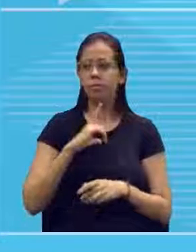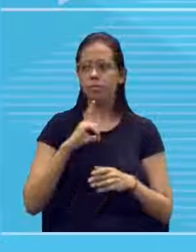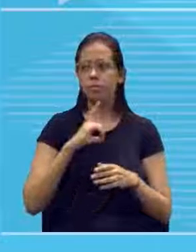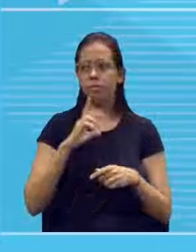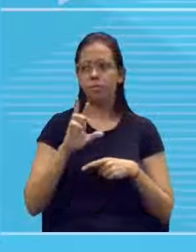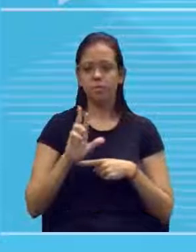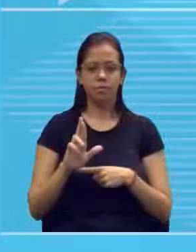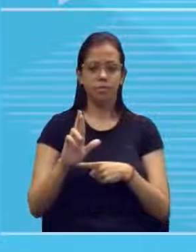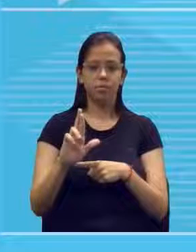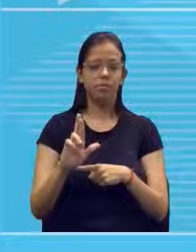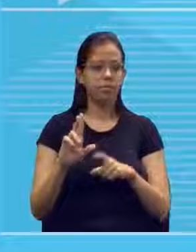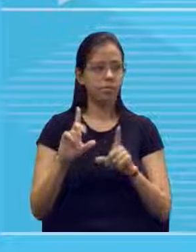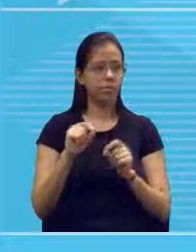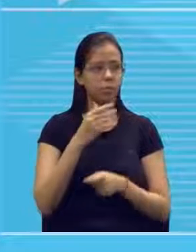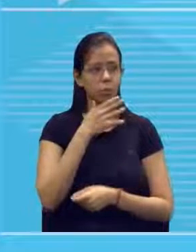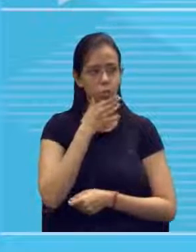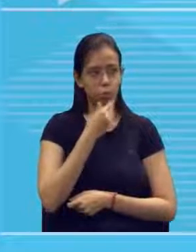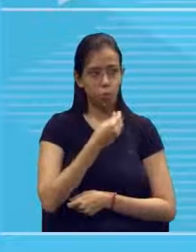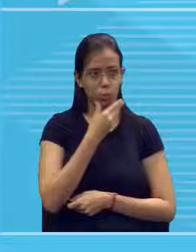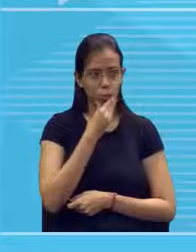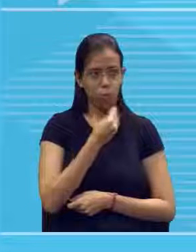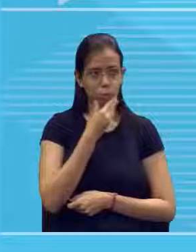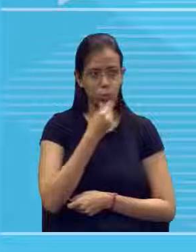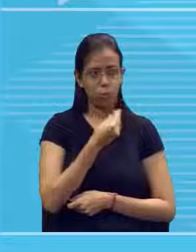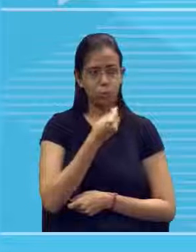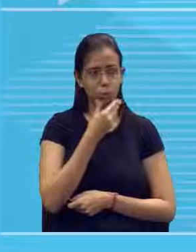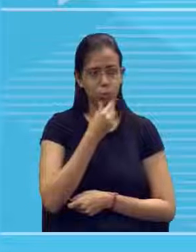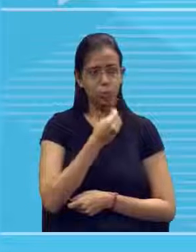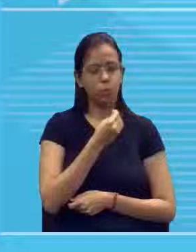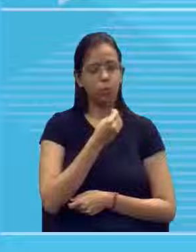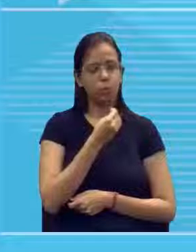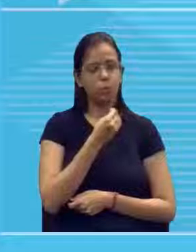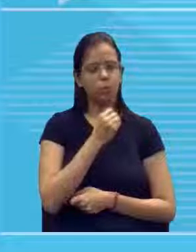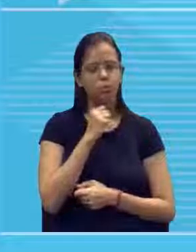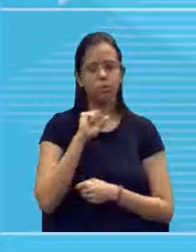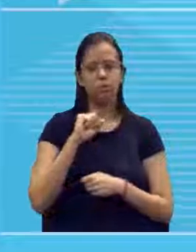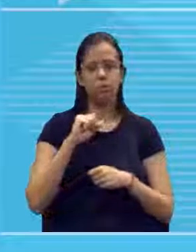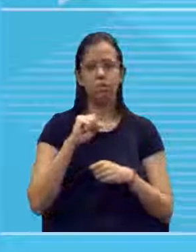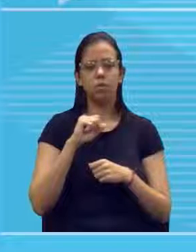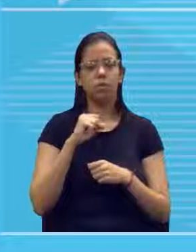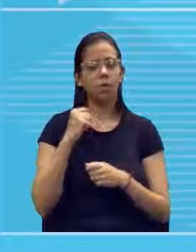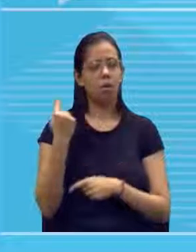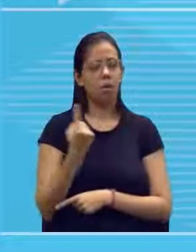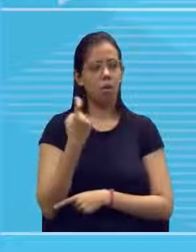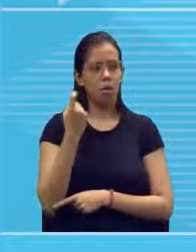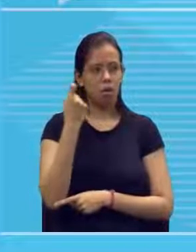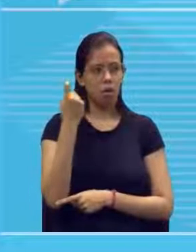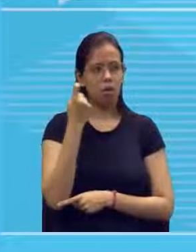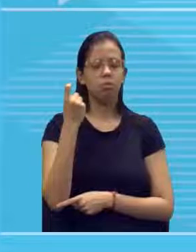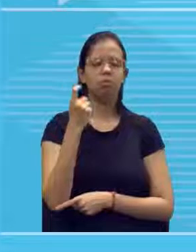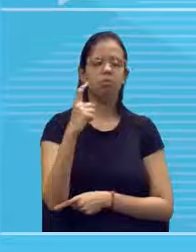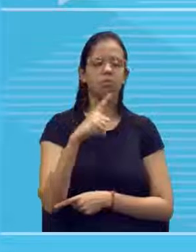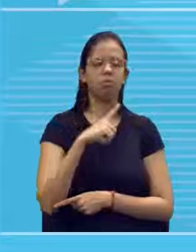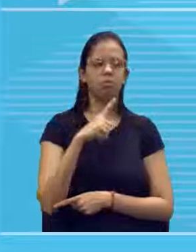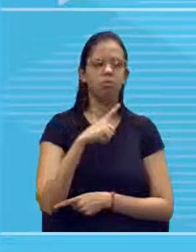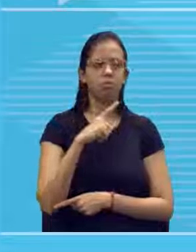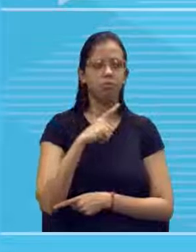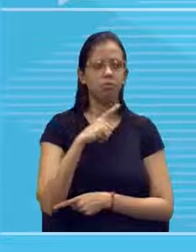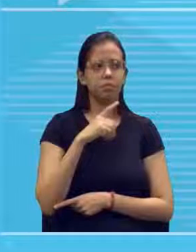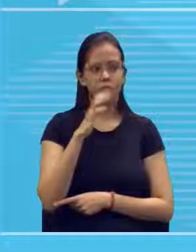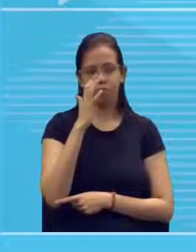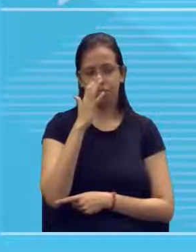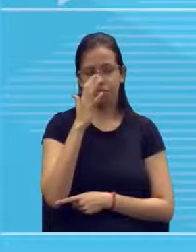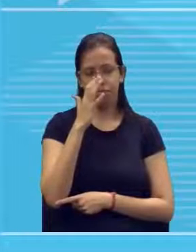representação de um homem né de um homem bem grande no asterismo numa constelação enorme também é